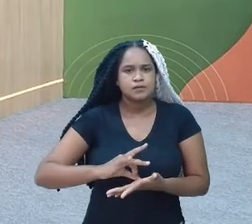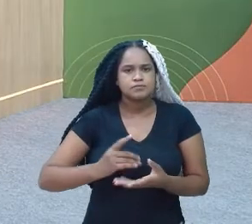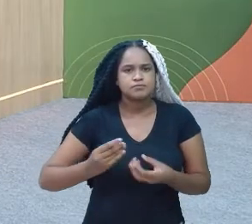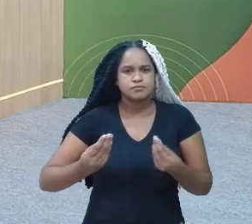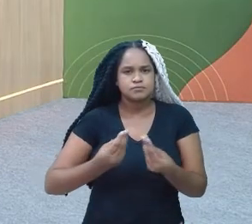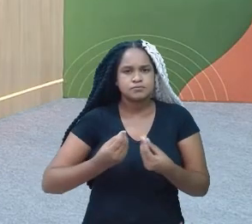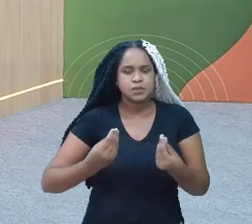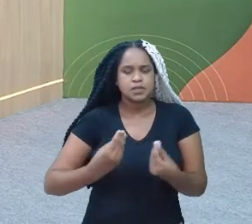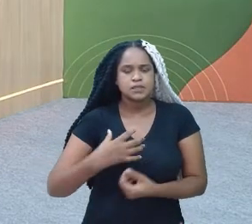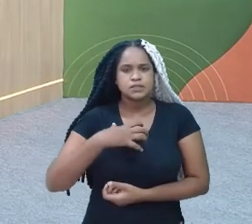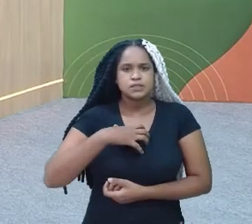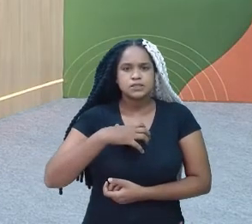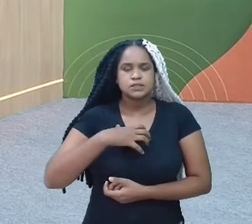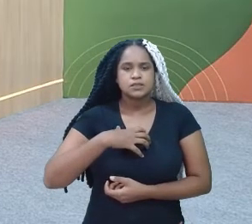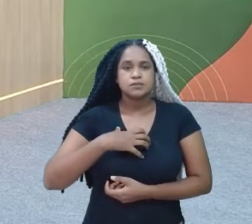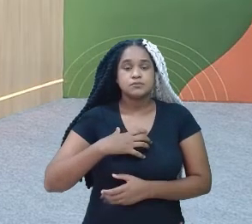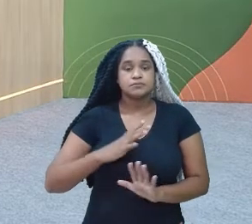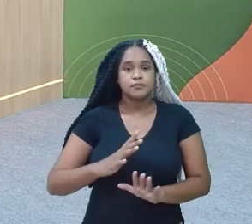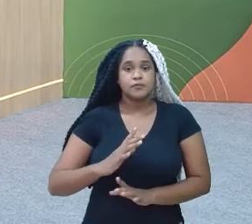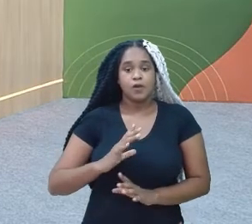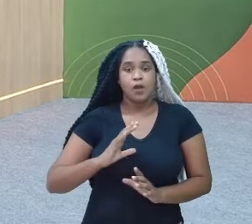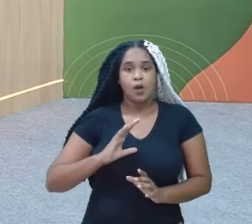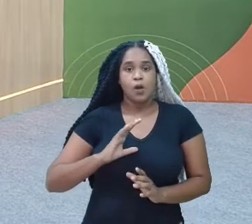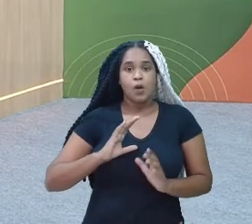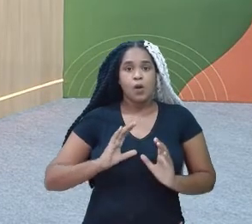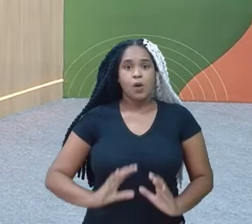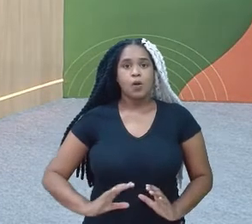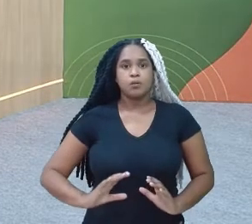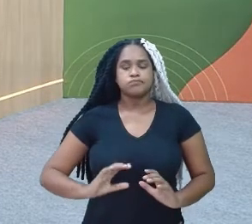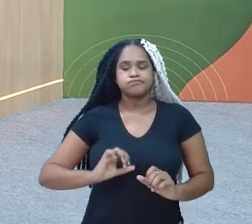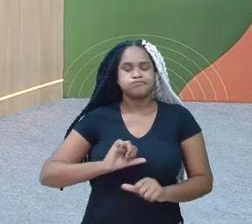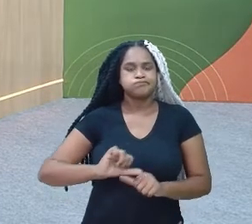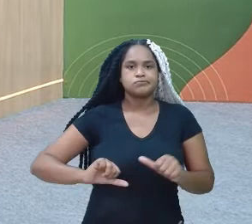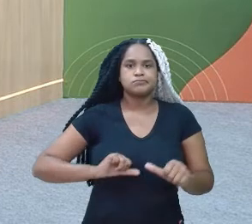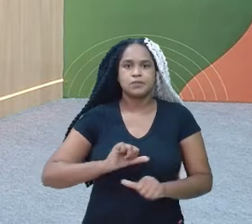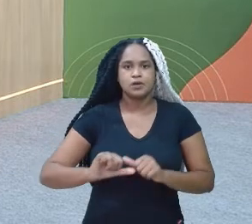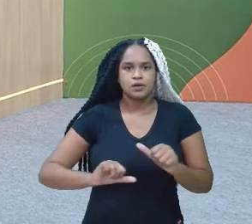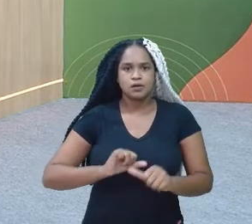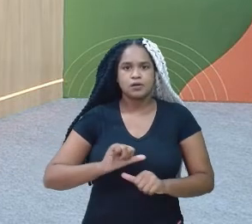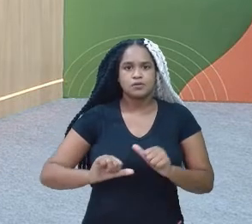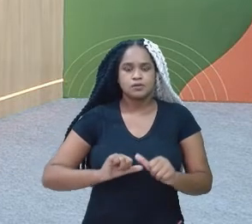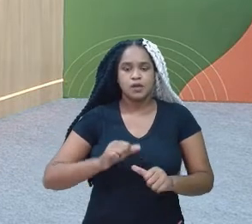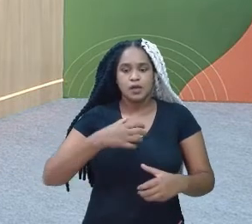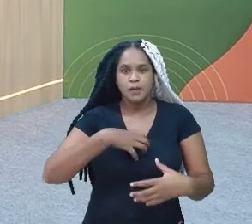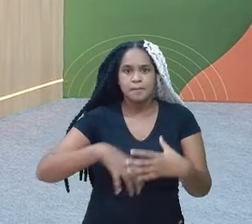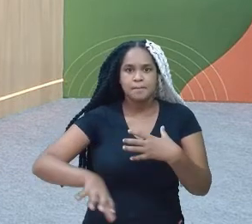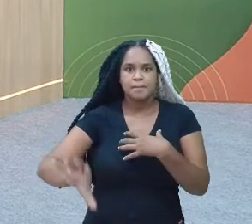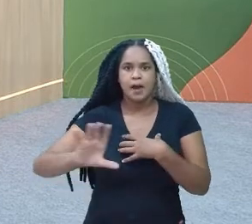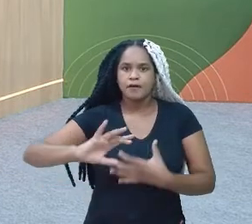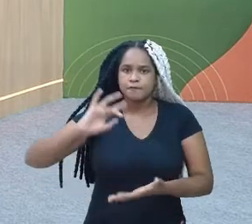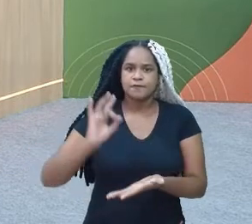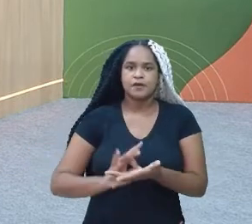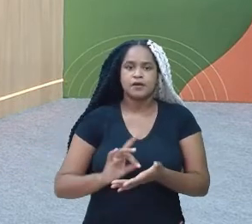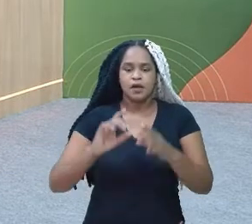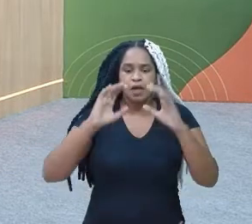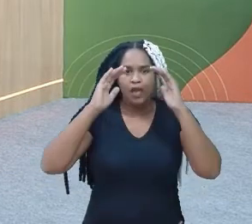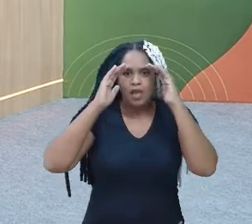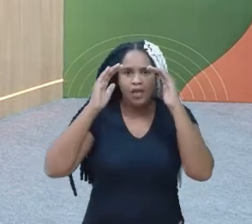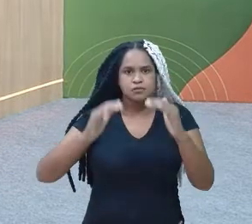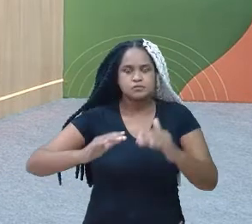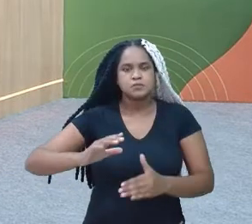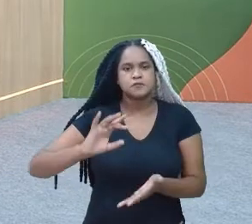eles mudam o comportamento, a empatia de fato acontece, o respeito fica notório. Então, a sensibilização é